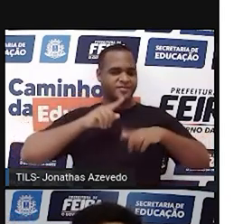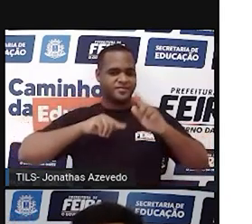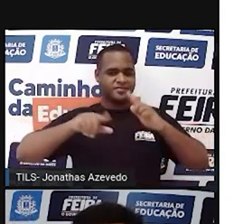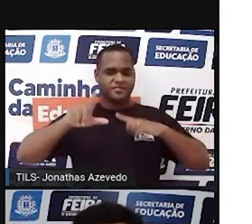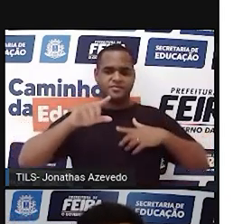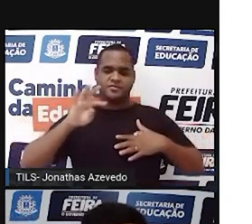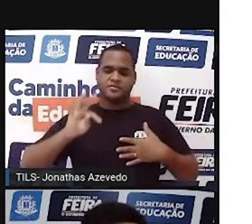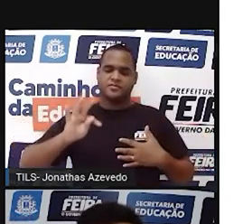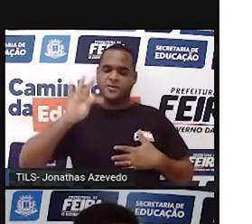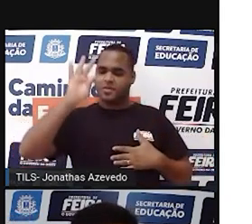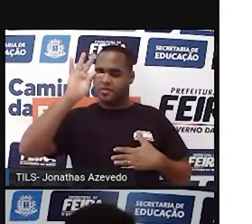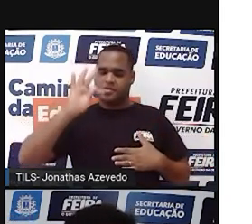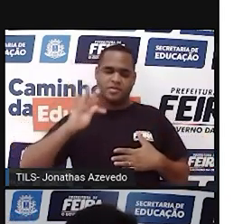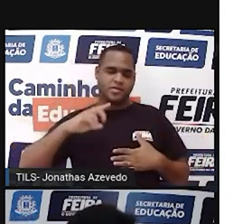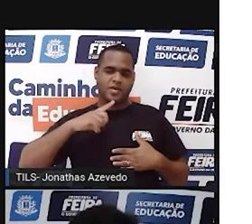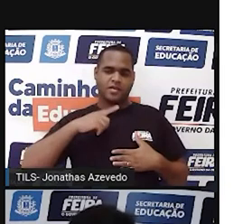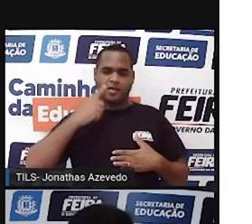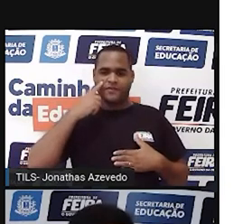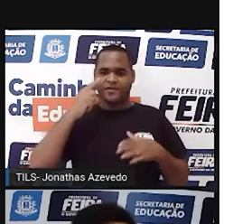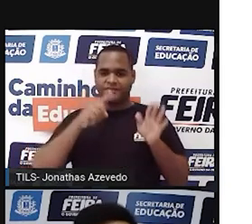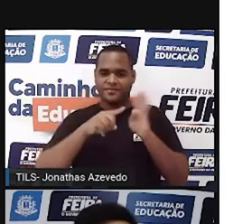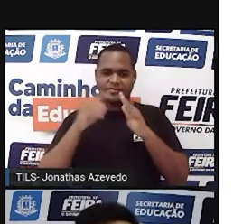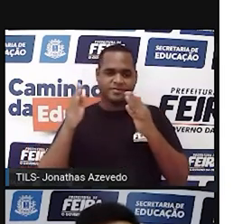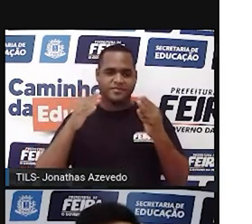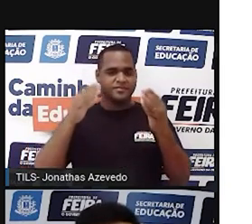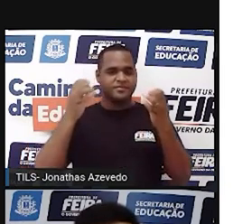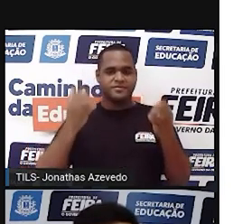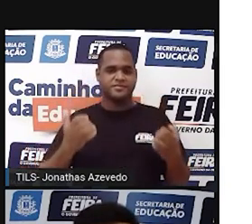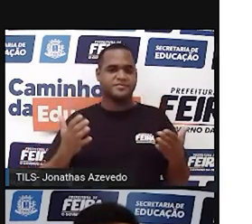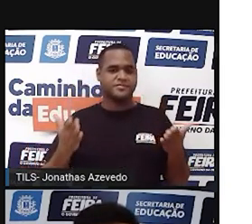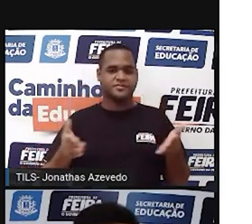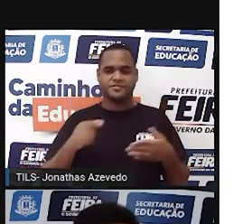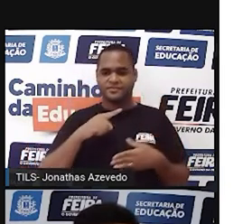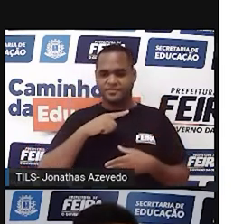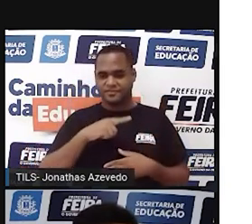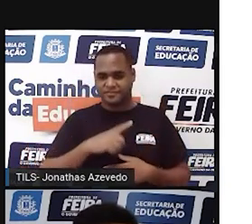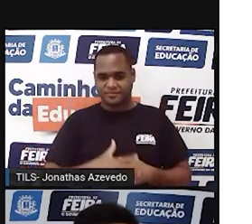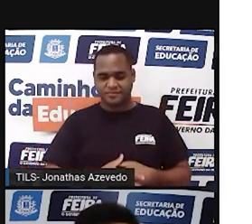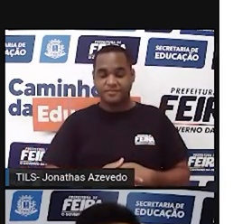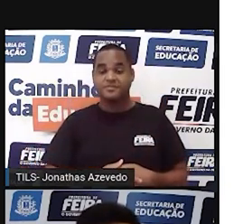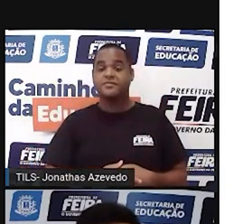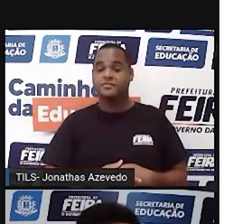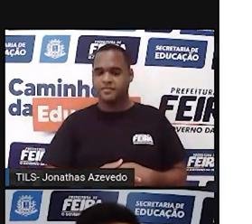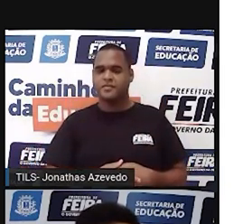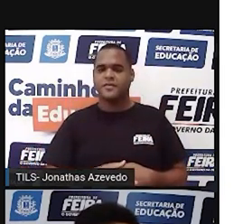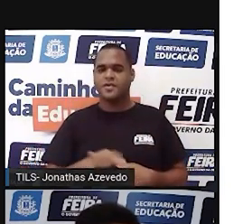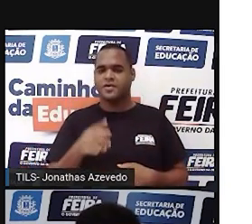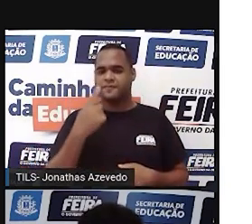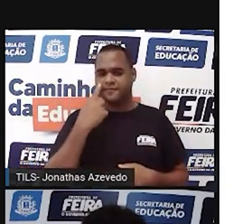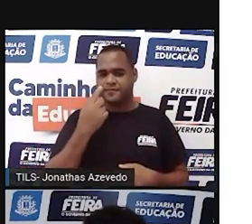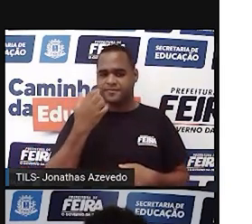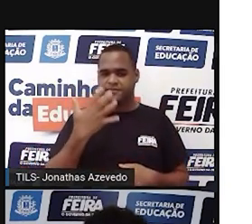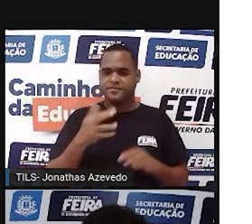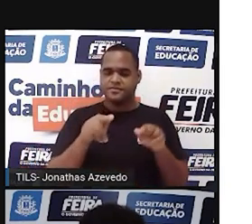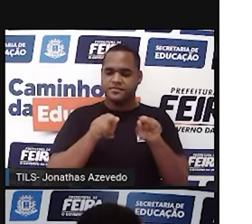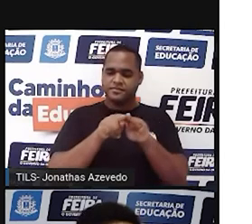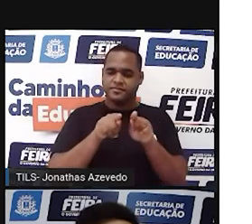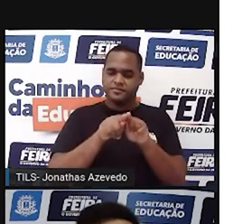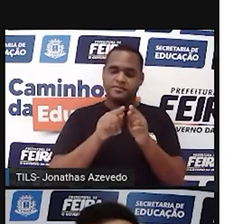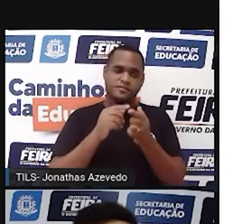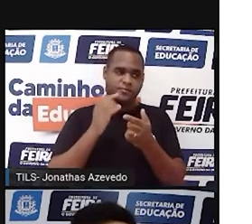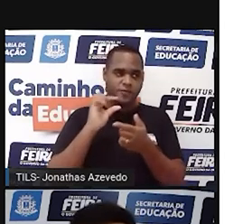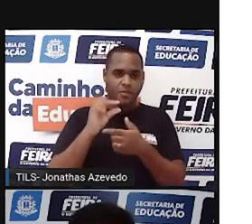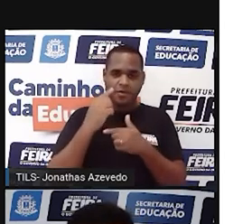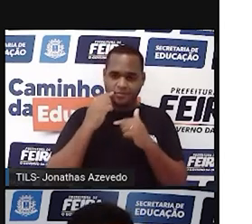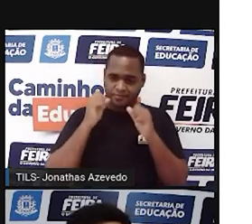temperatura que a gente viu no vídeo, por exemplo, é um tipo de medida, tá bom? E a gente viu aí também um pouquinho só de como